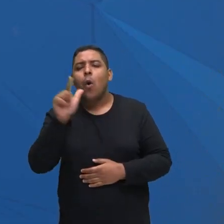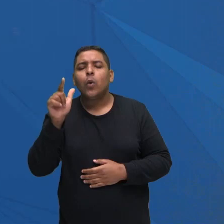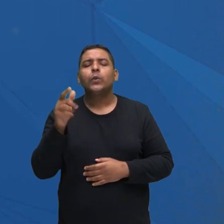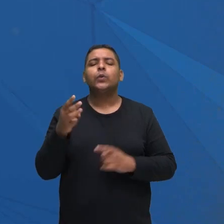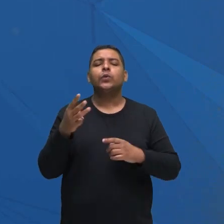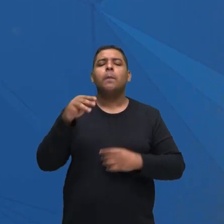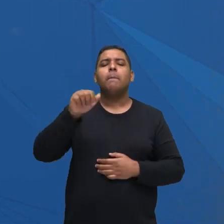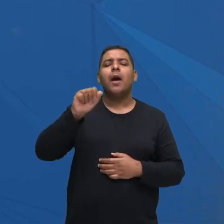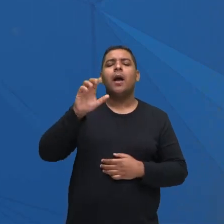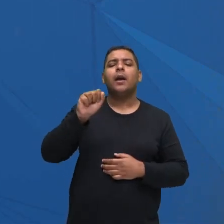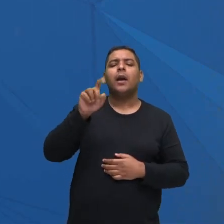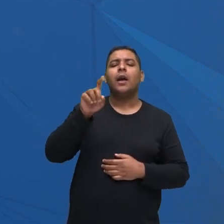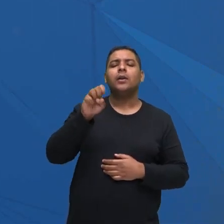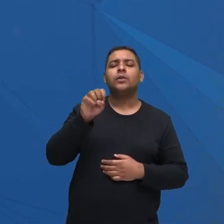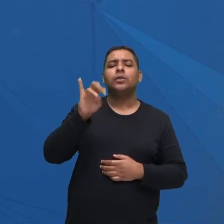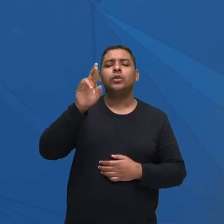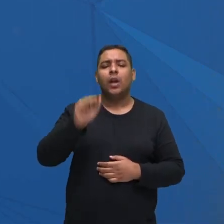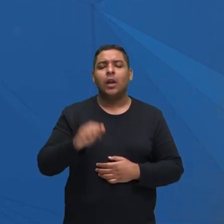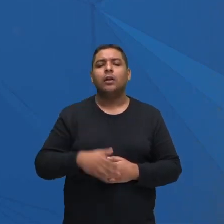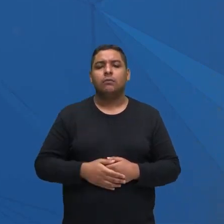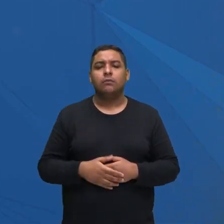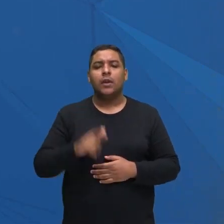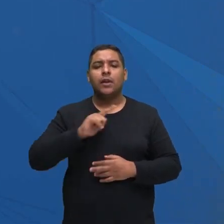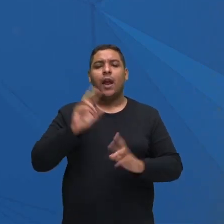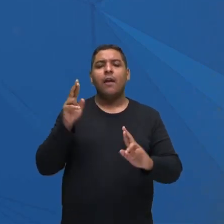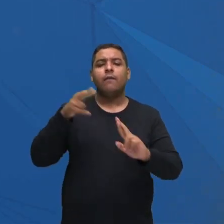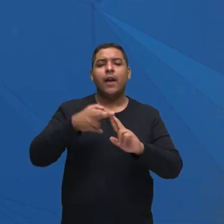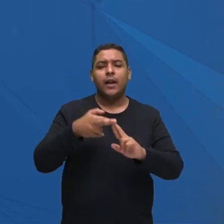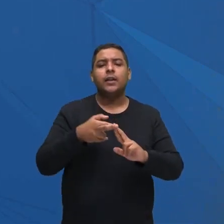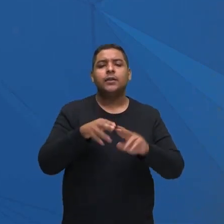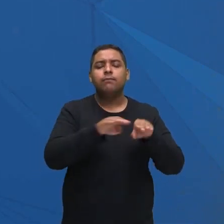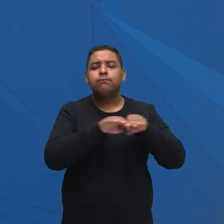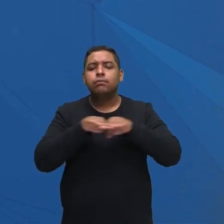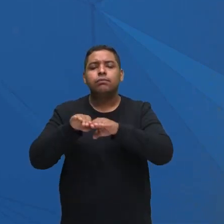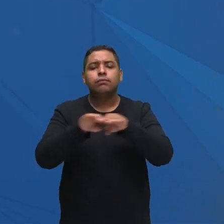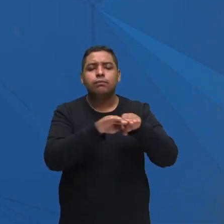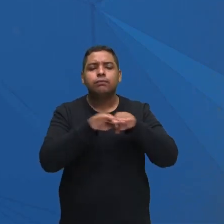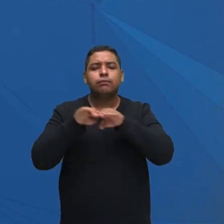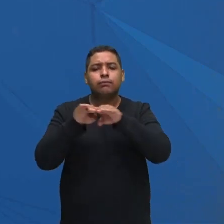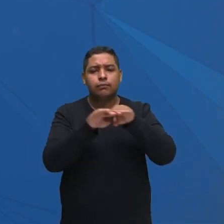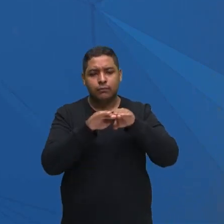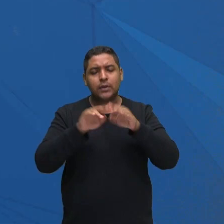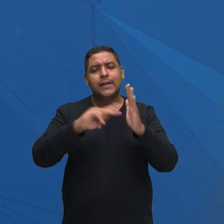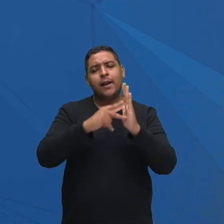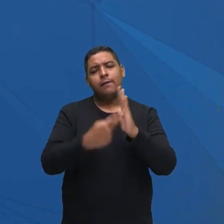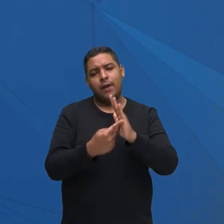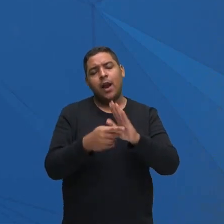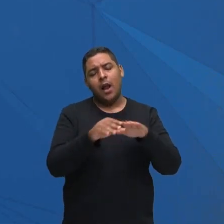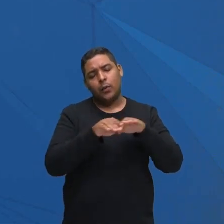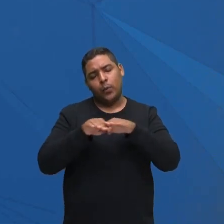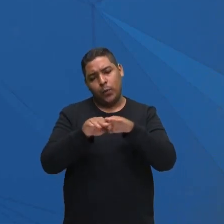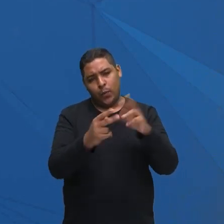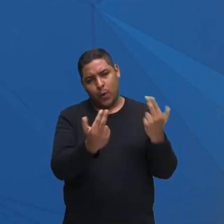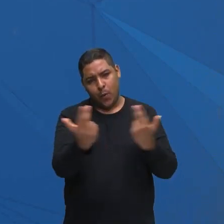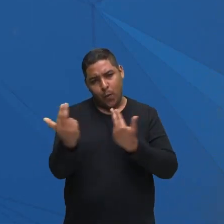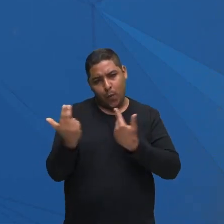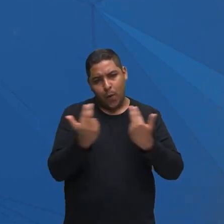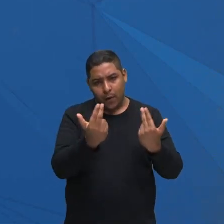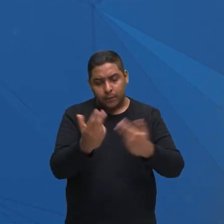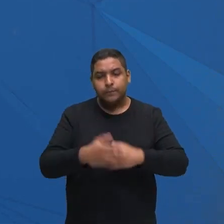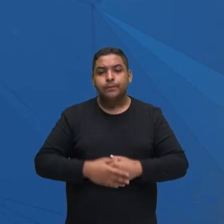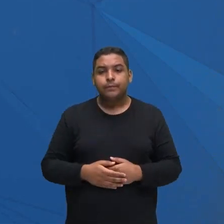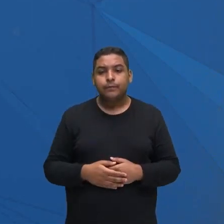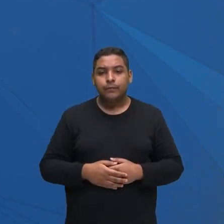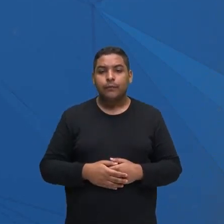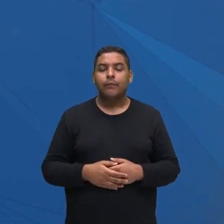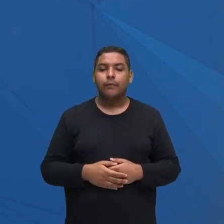querem indicar a mesma coisa, né? Só que com variações diferentes. Em alguns estados, as variações elas são tão grandes,